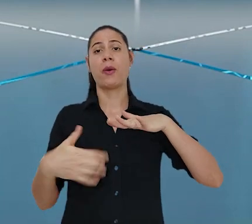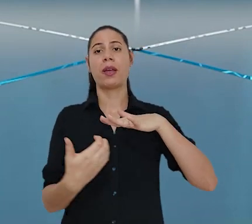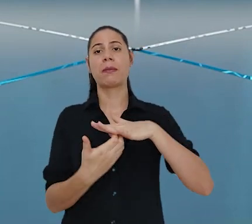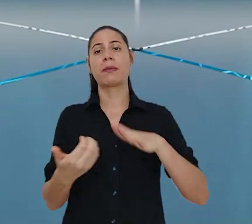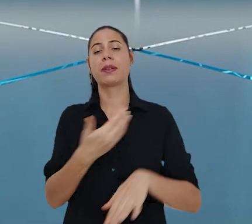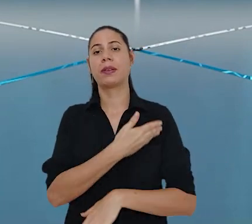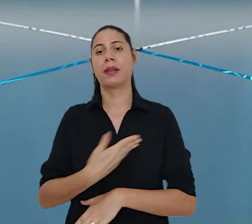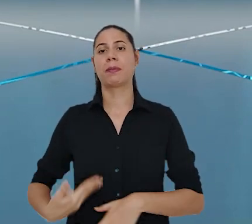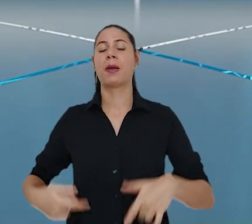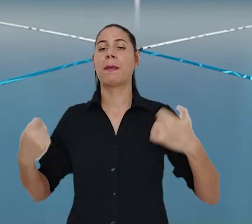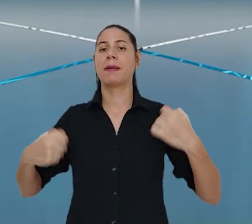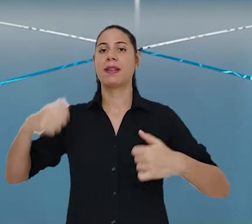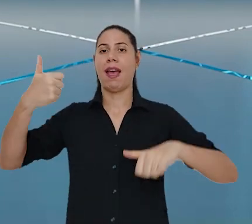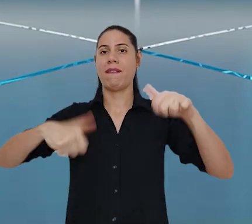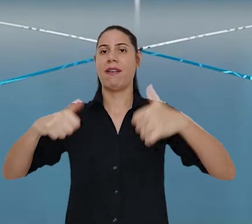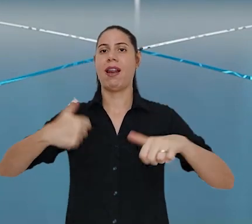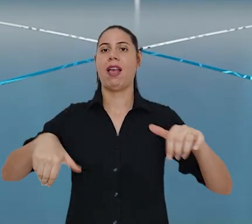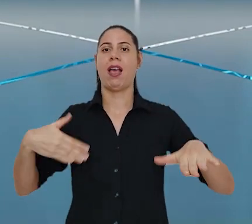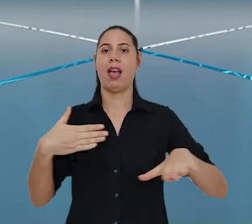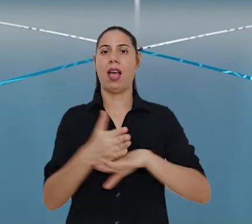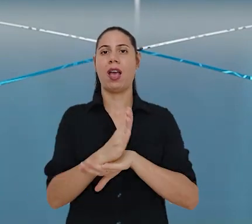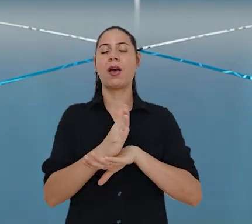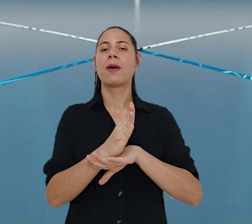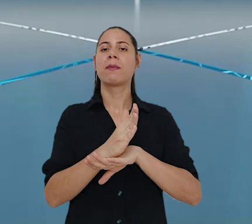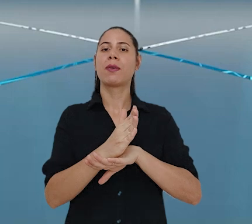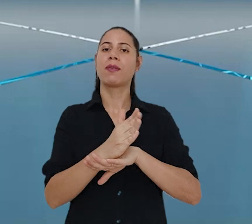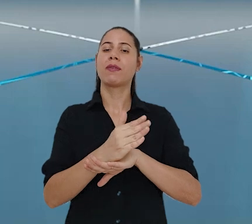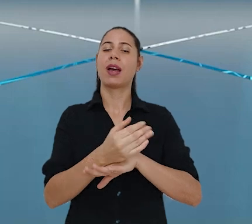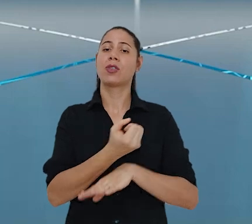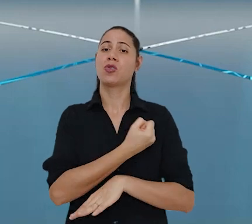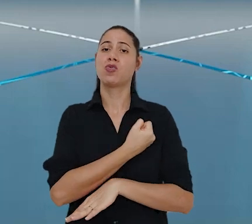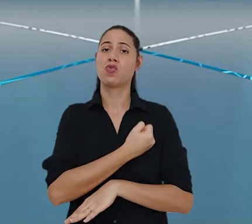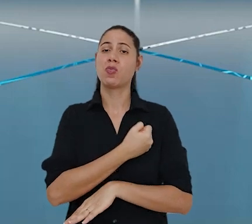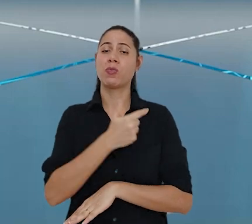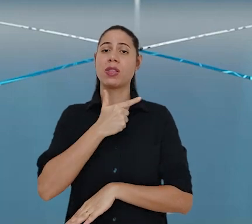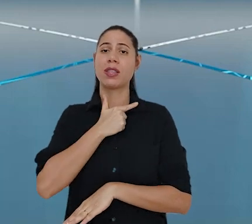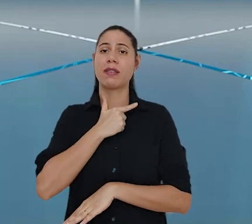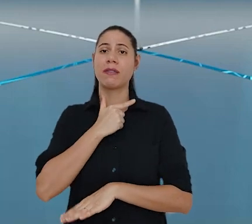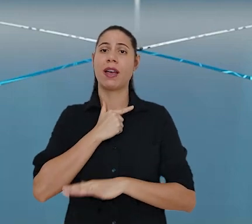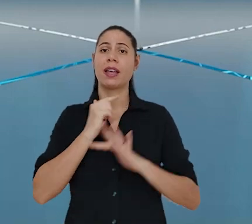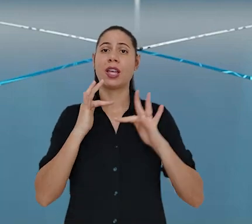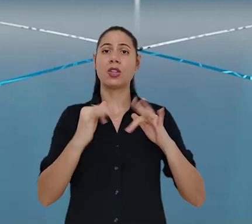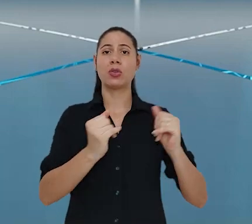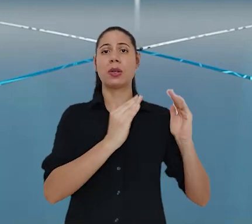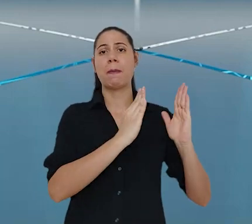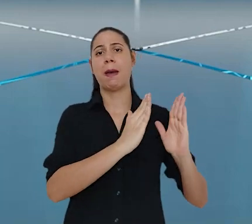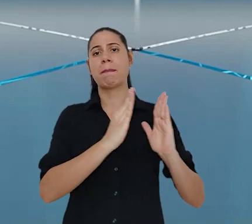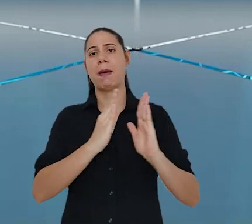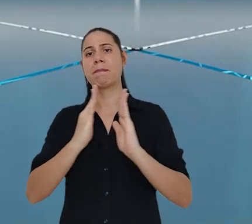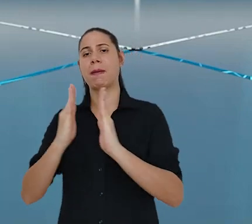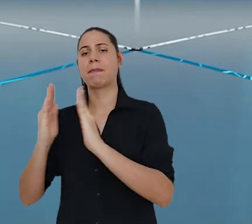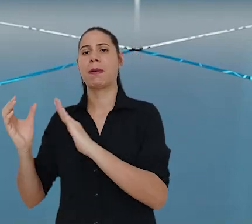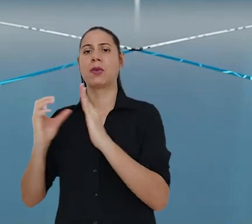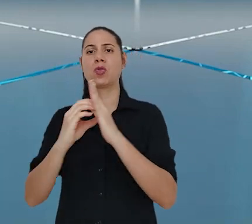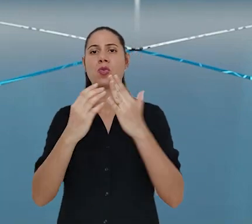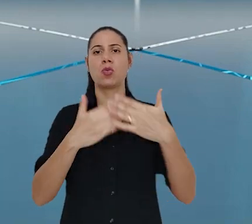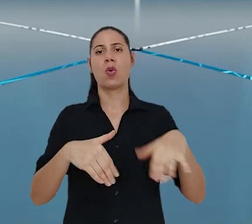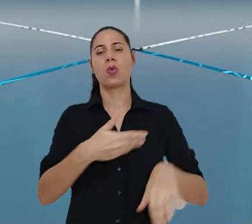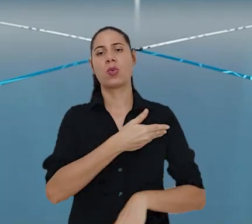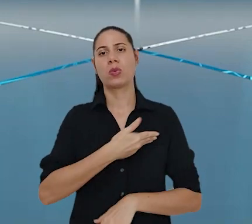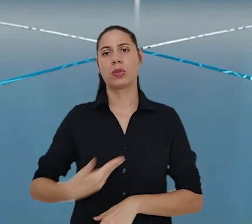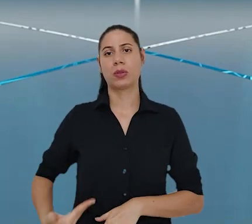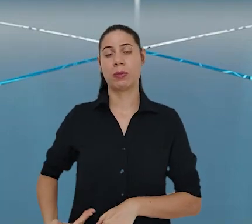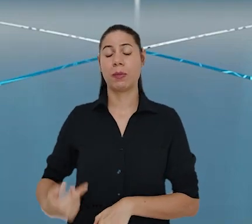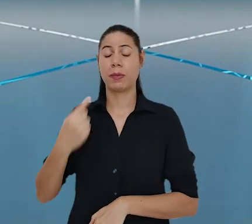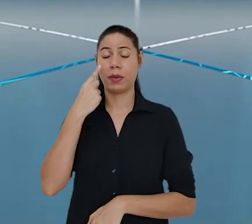ou empresa pública, você precisa ser avaliado e aprovado dentro do número de vagas em todas as etapas de um